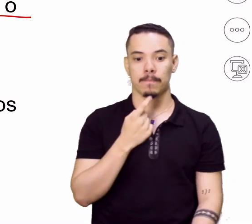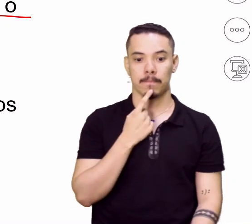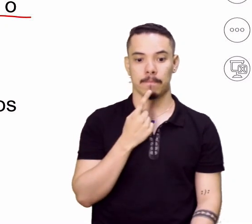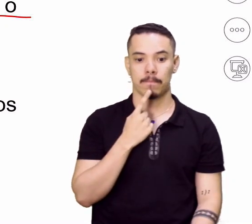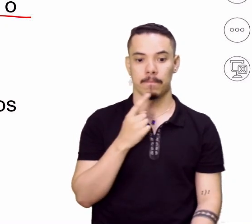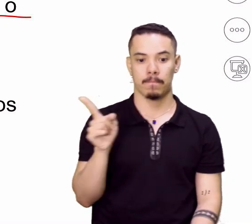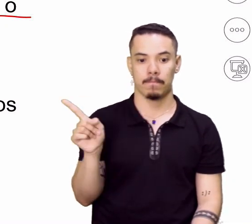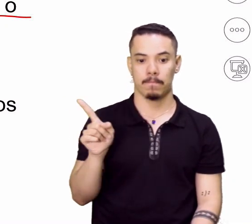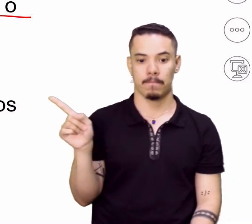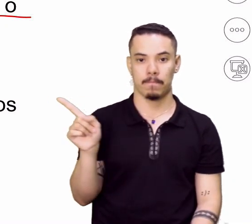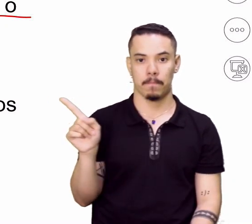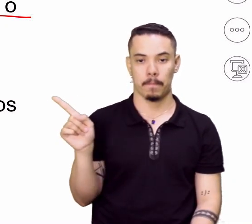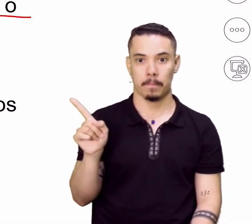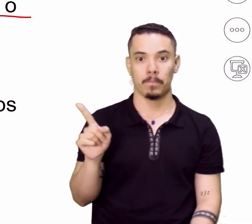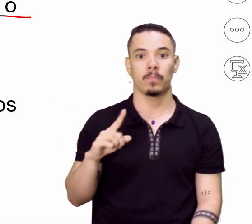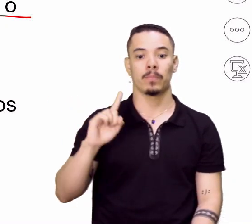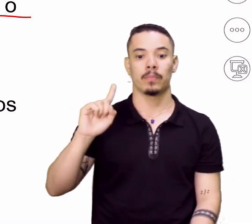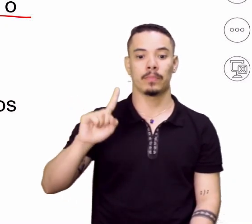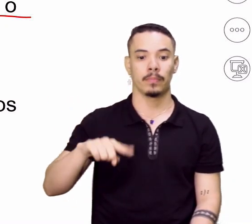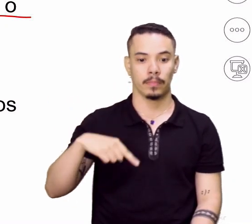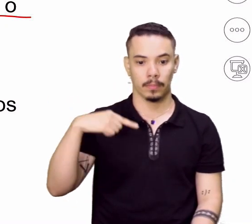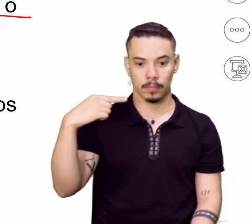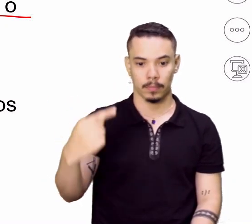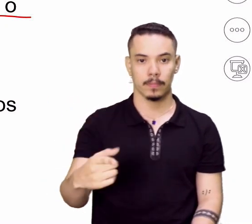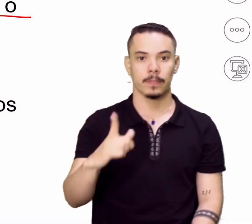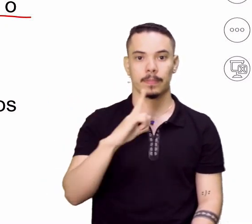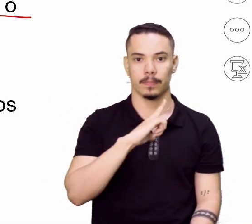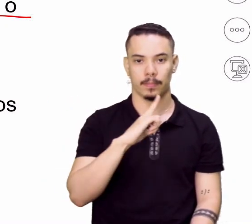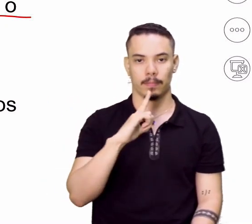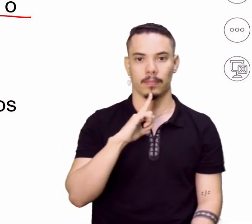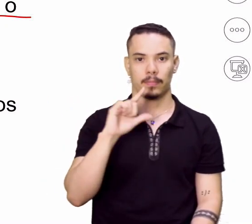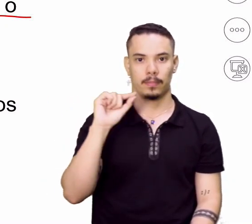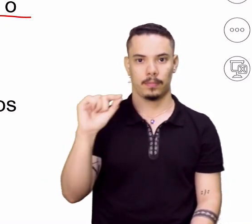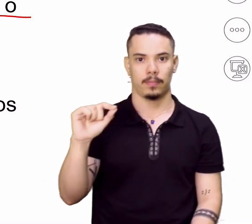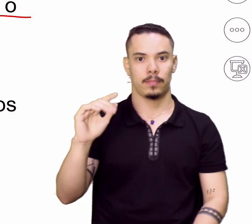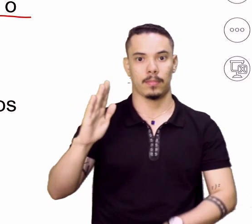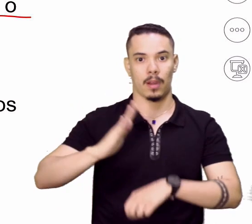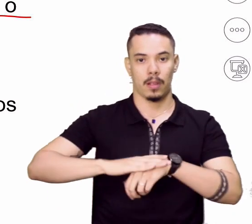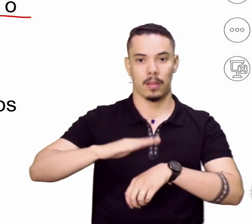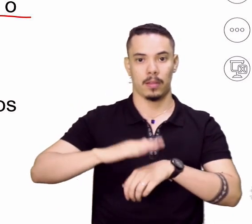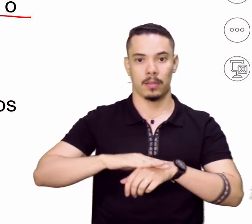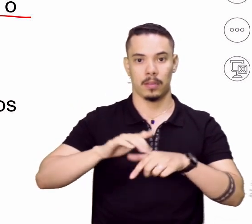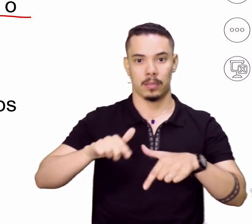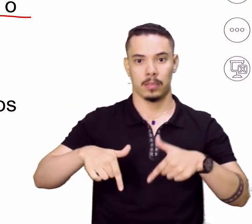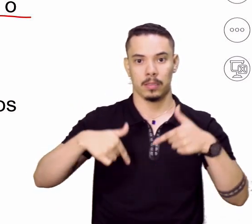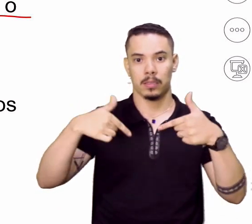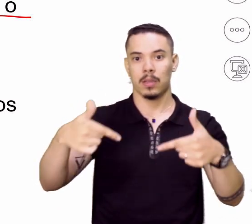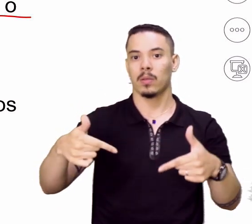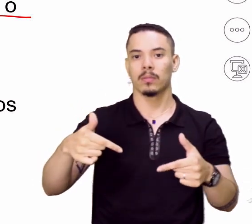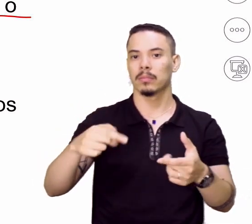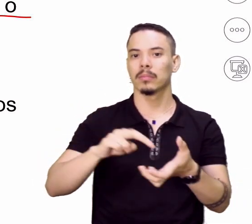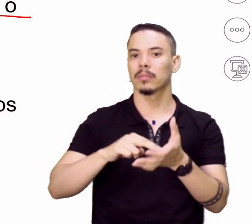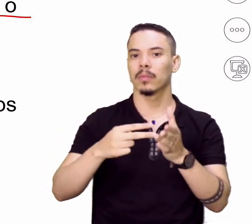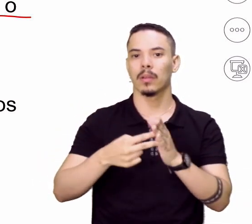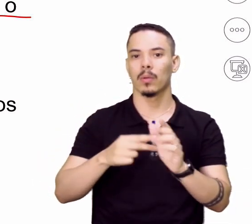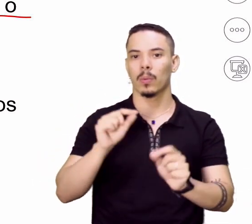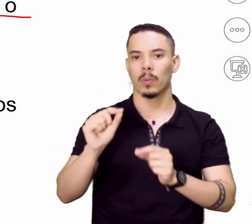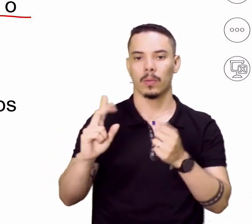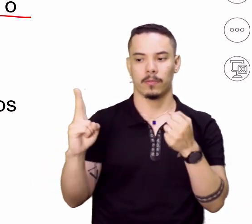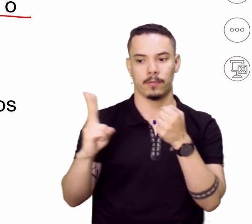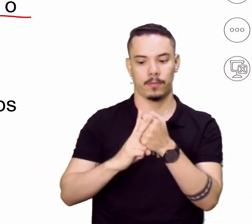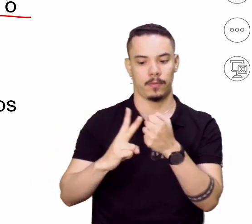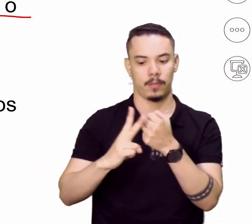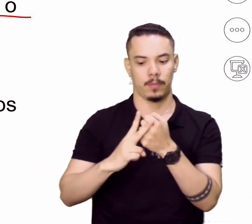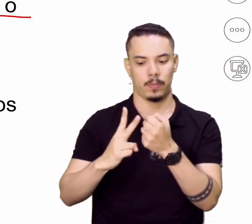who. E logo depois dele, você tem o que aqui? Uma ação. Um verbo que inclusive está no